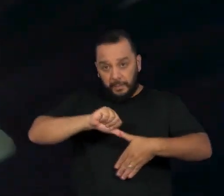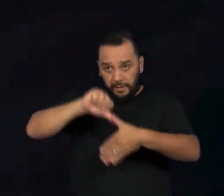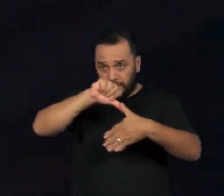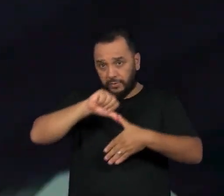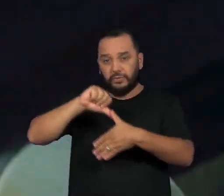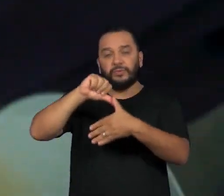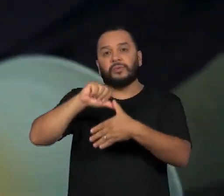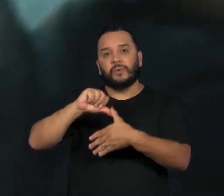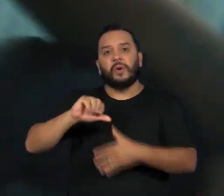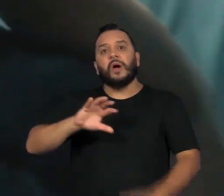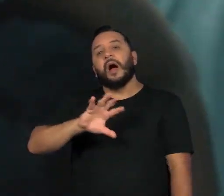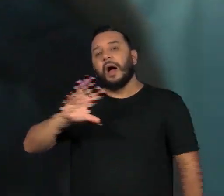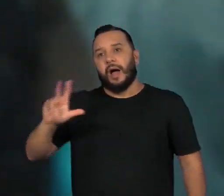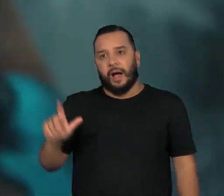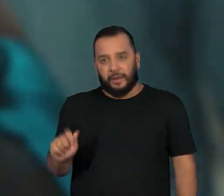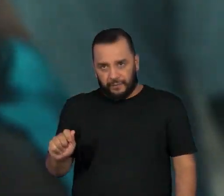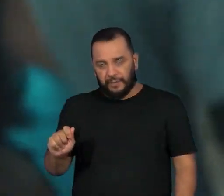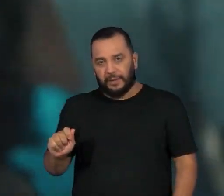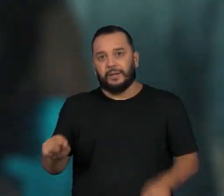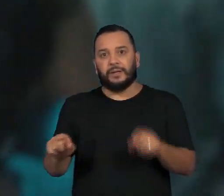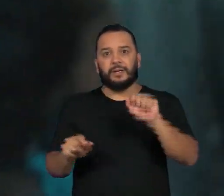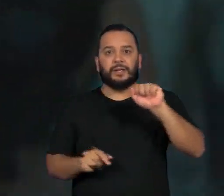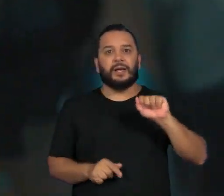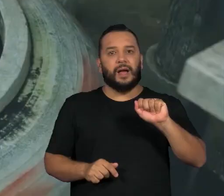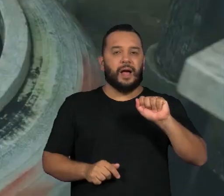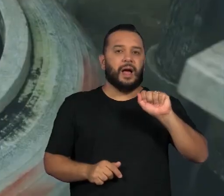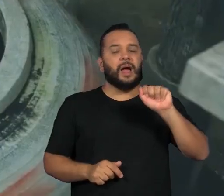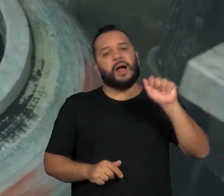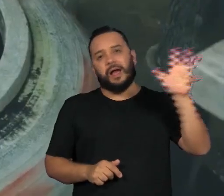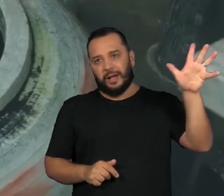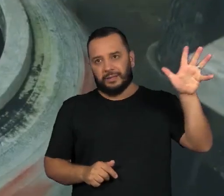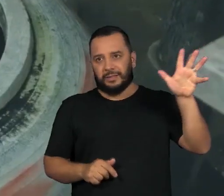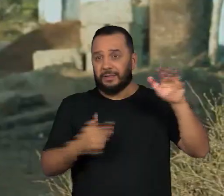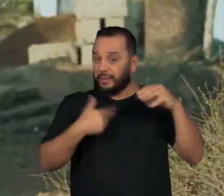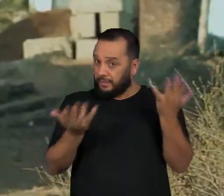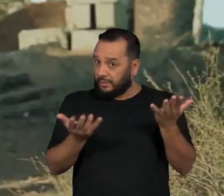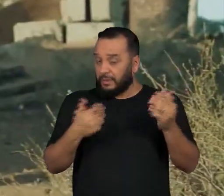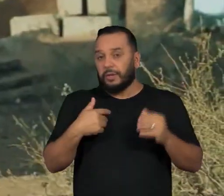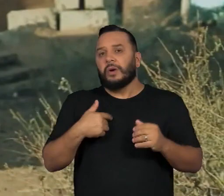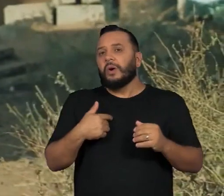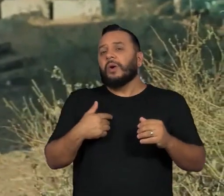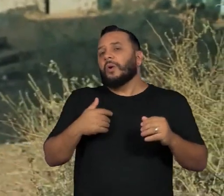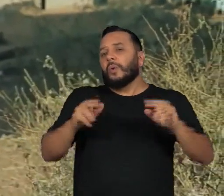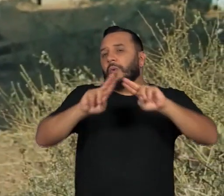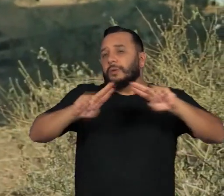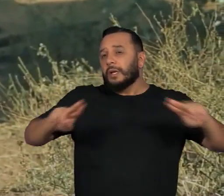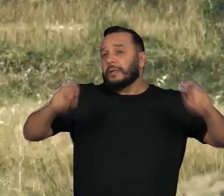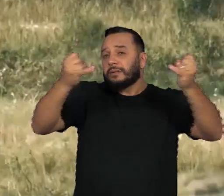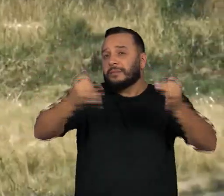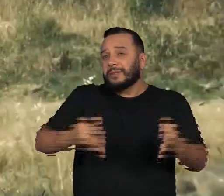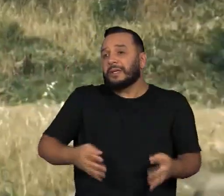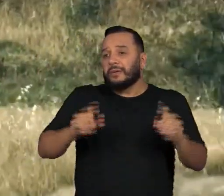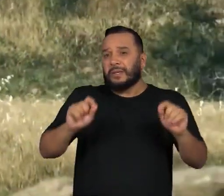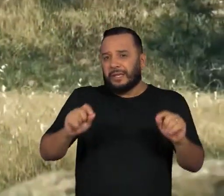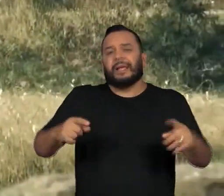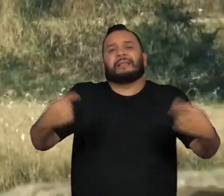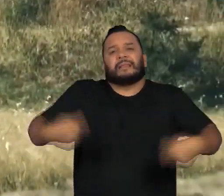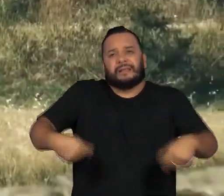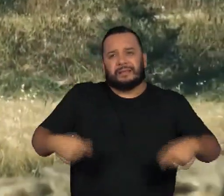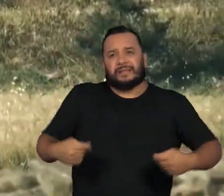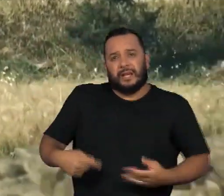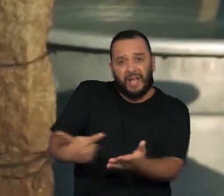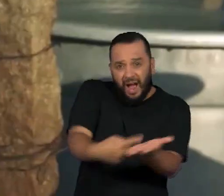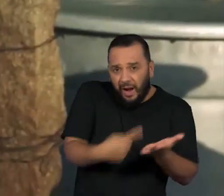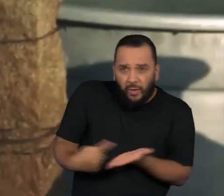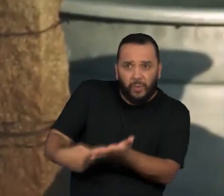Ásia Oriental. A Direção-Geral da Unesco destaca que há uma necessidade urgente de estabelecer mecanismos